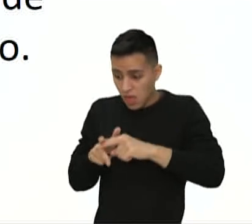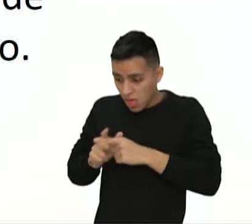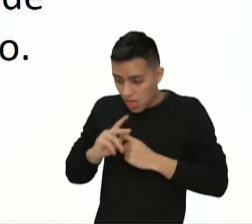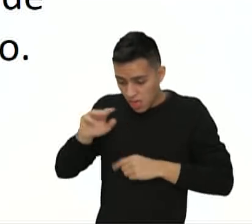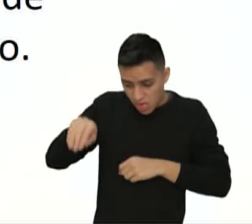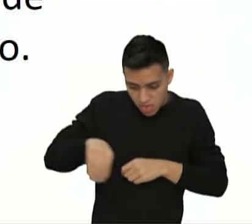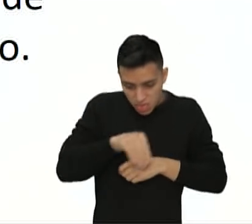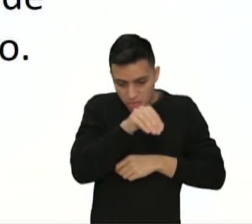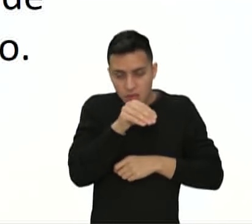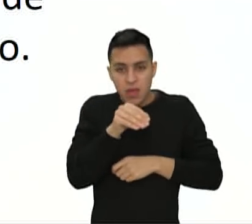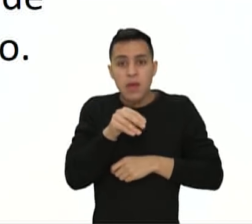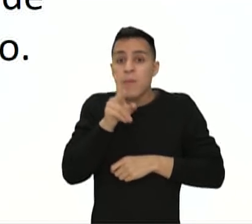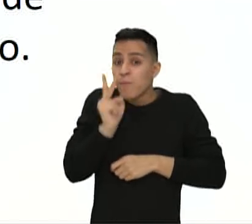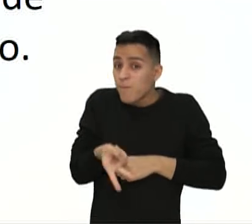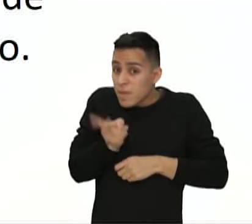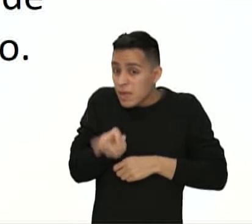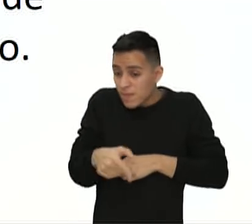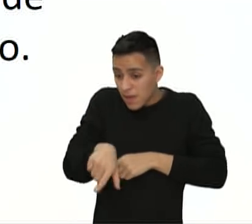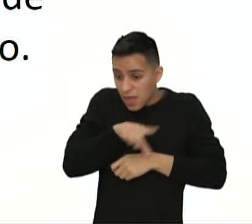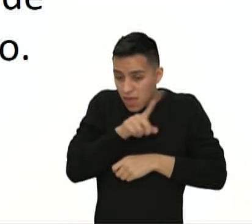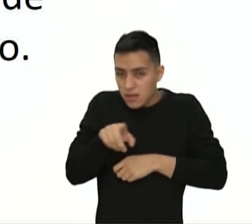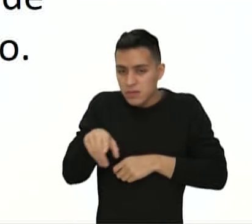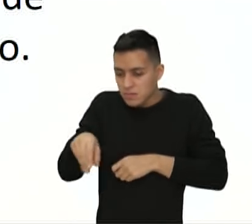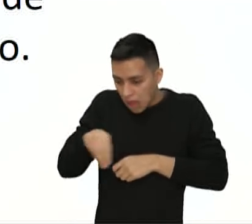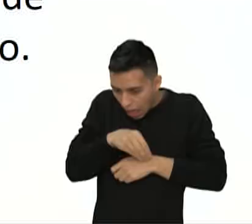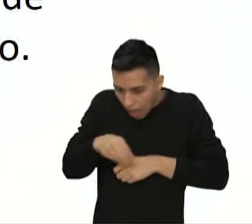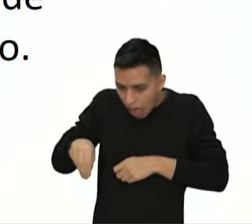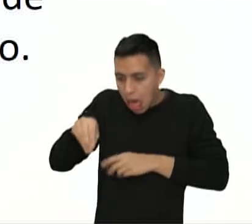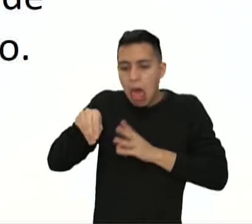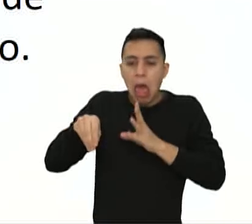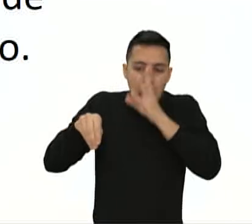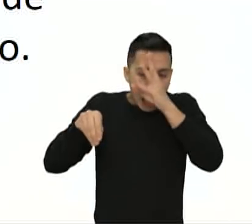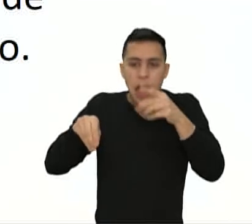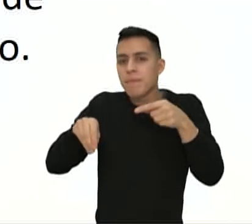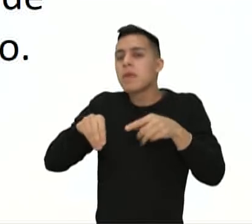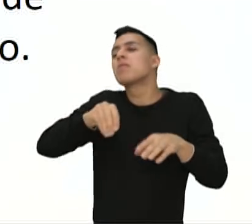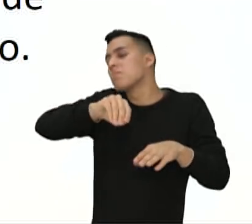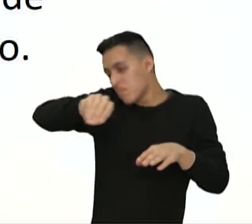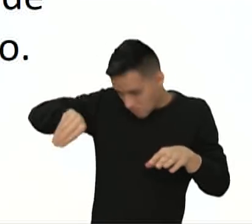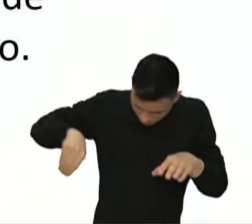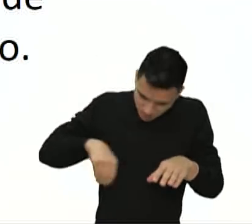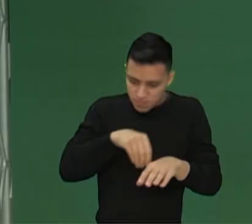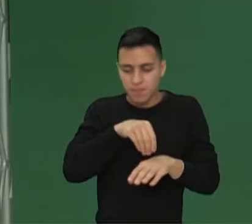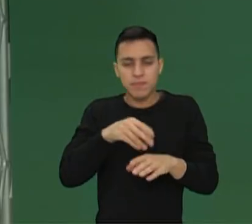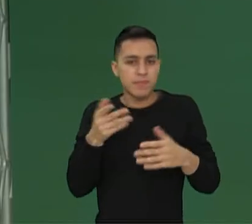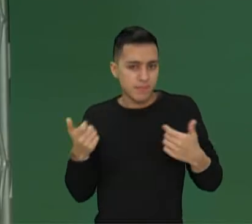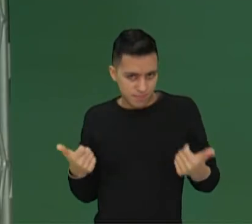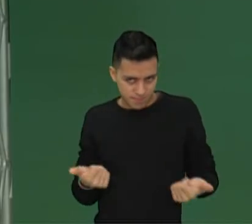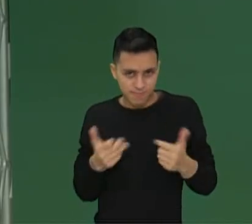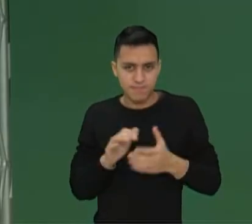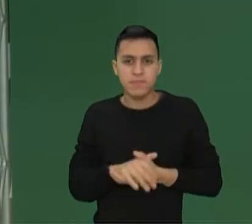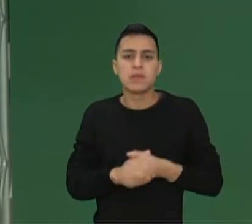ser feita com a mesma peça que foi movida na execução do lance regular. Então, se eu movimentei